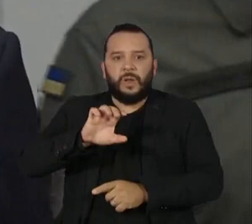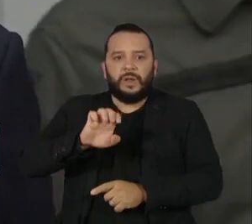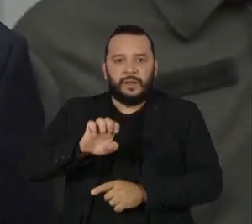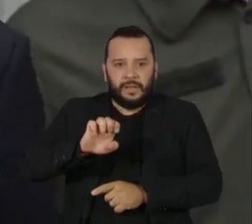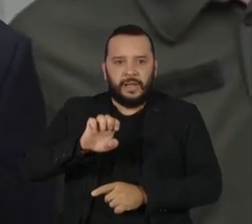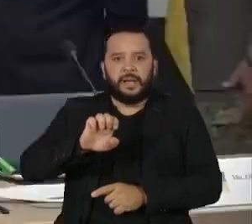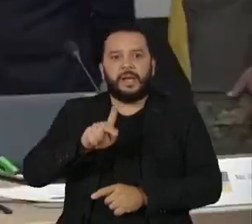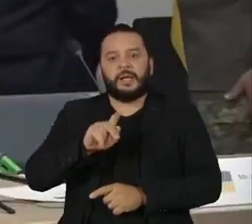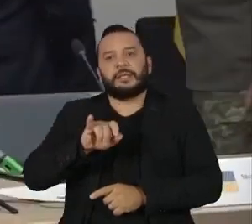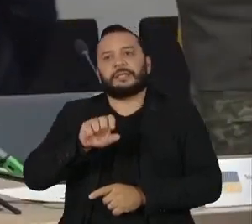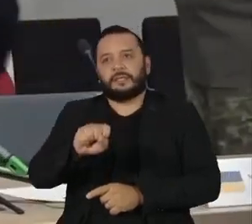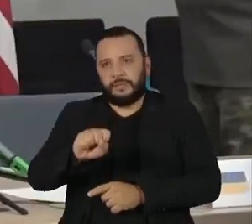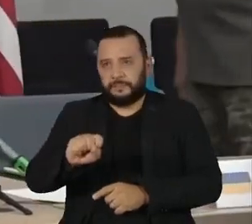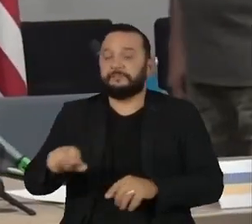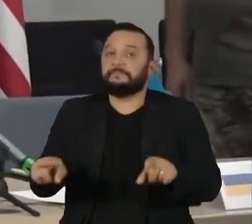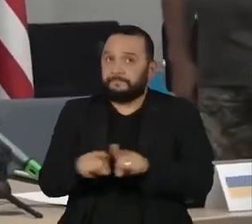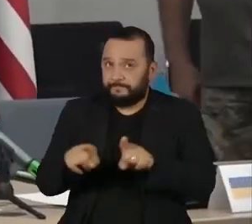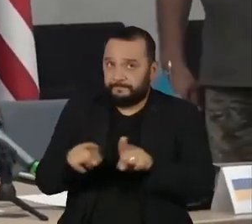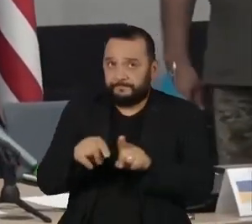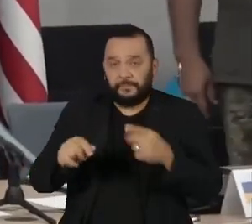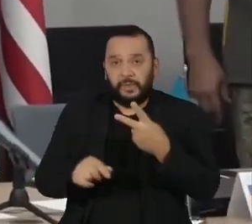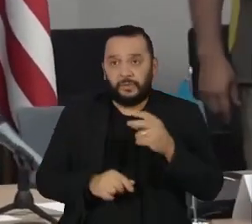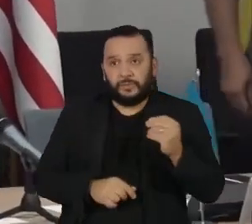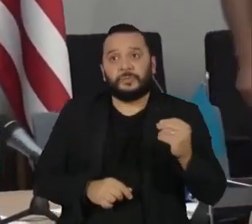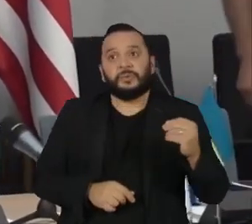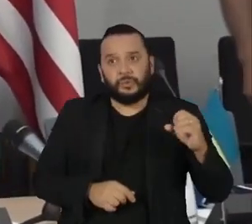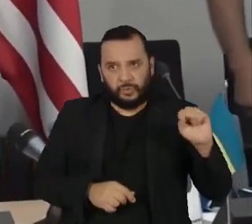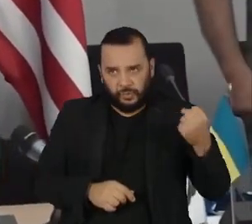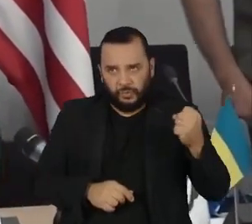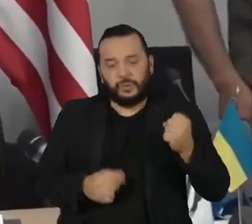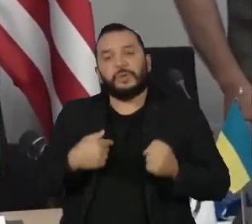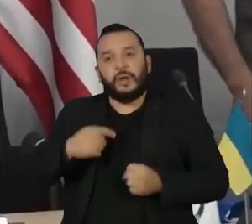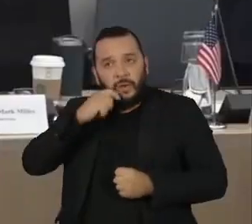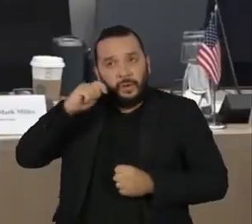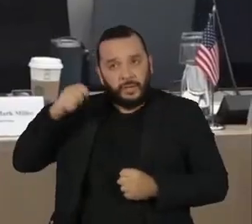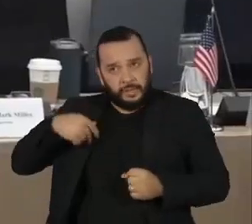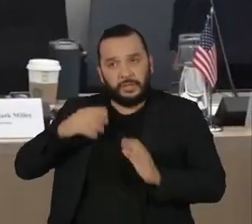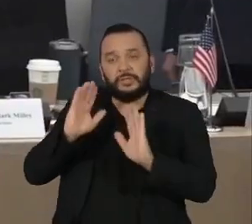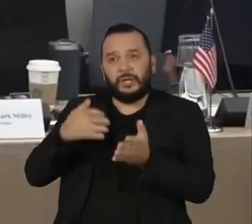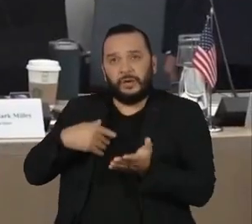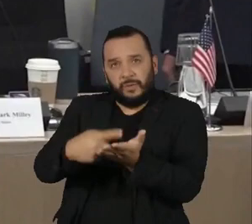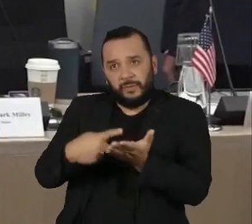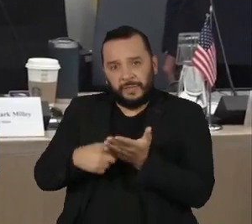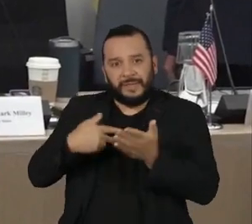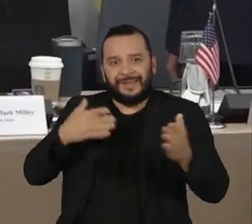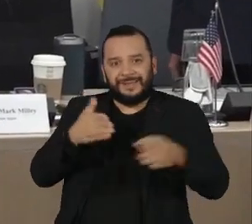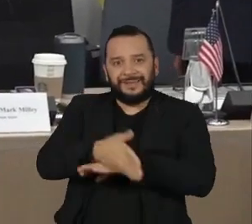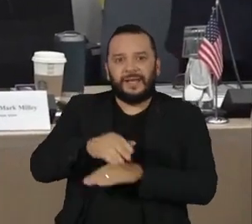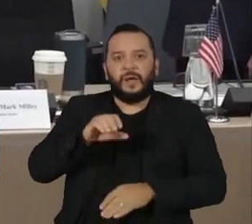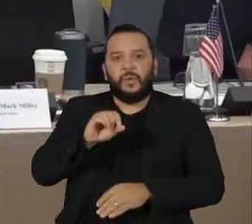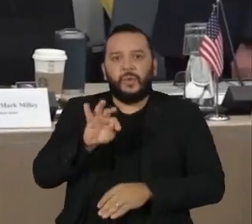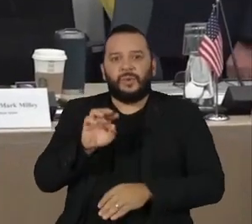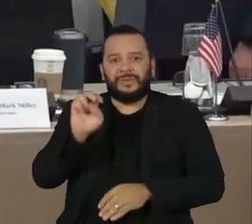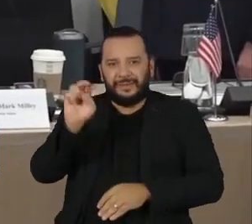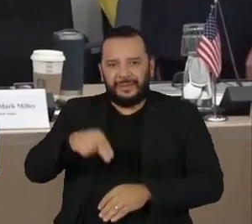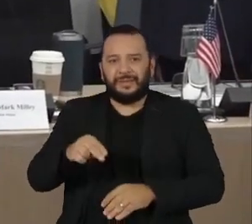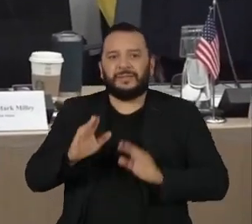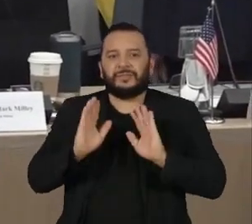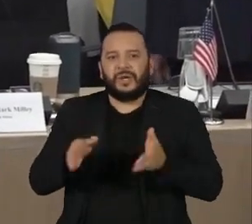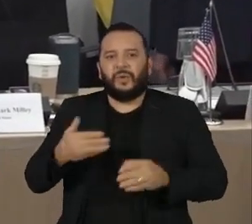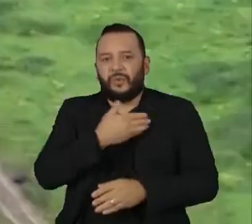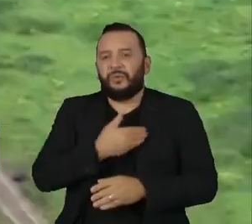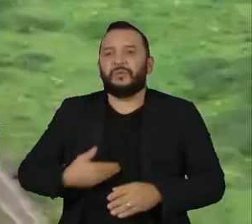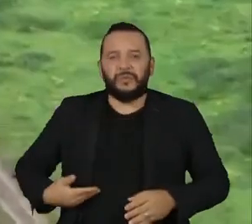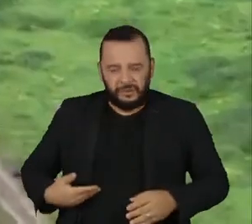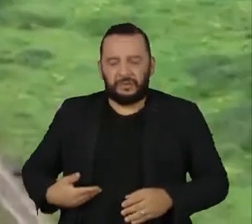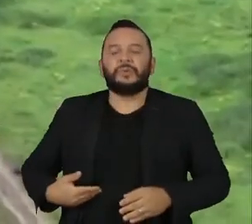Desde 2008, a Ucrânia negocia a entrada do país na organização, ato que é considerado uma afronta pelo governo